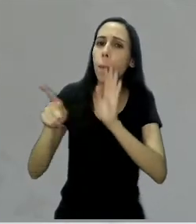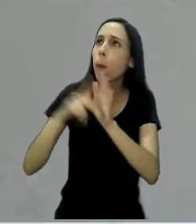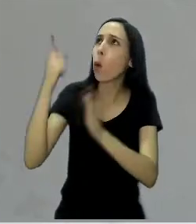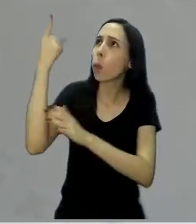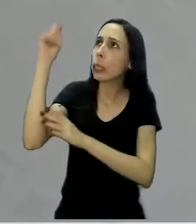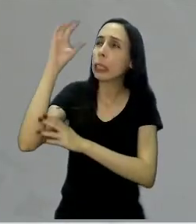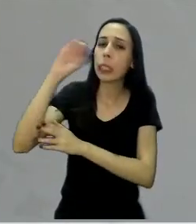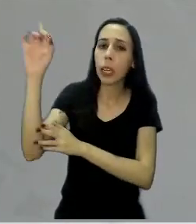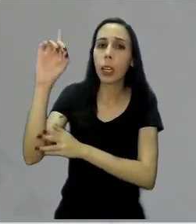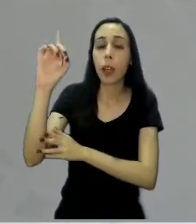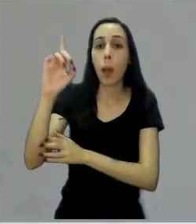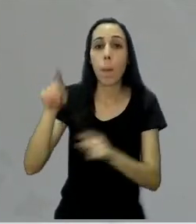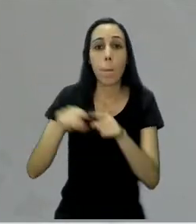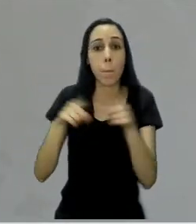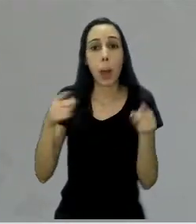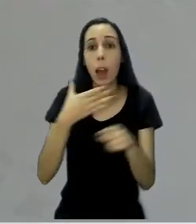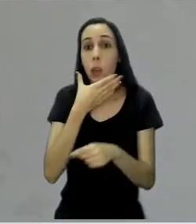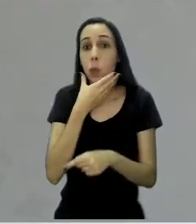o homem,